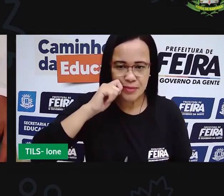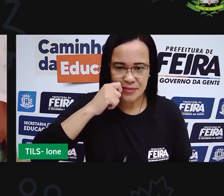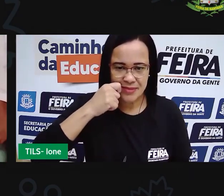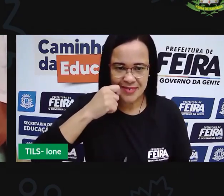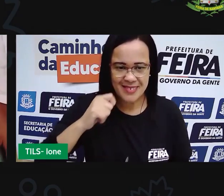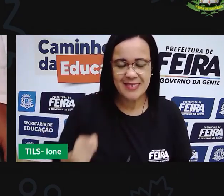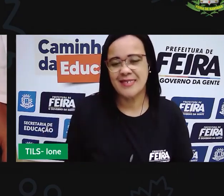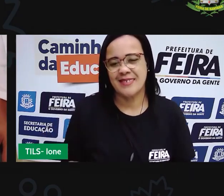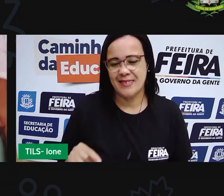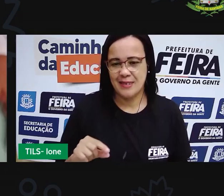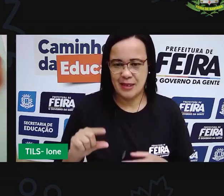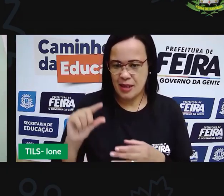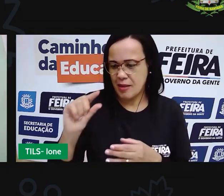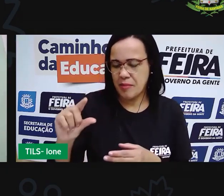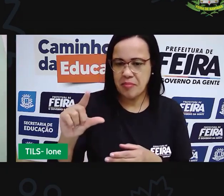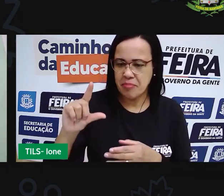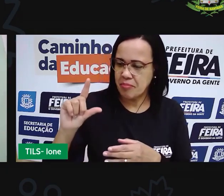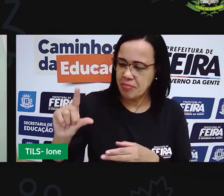fazer essa prática?